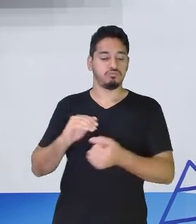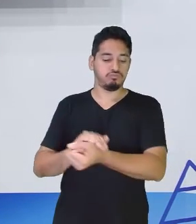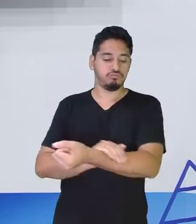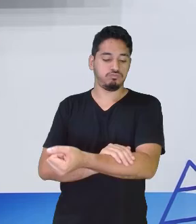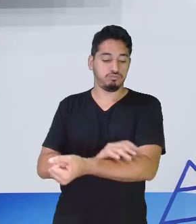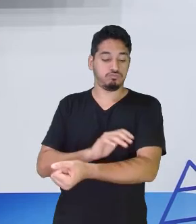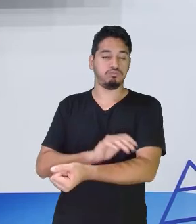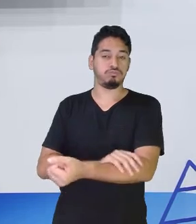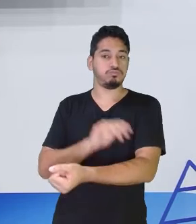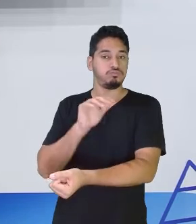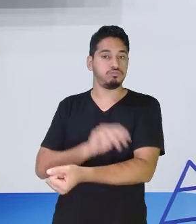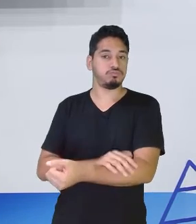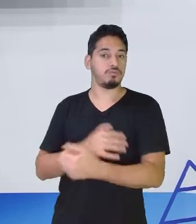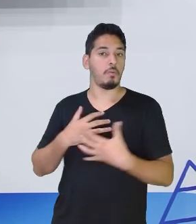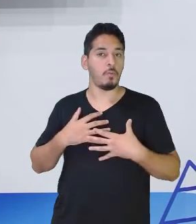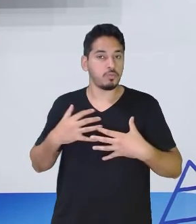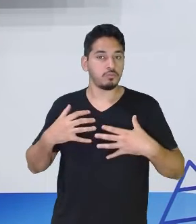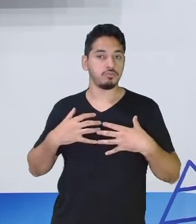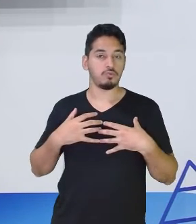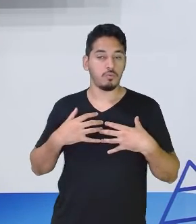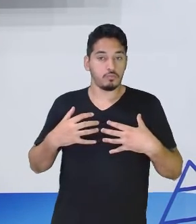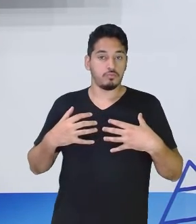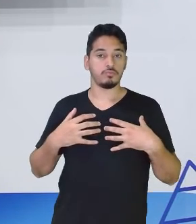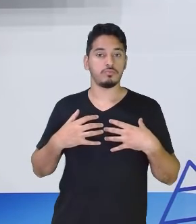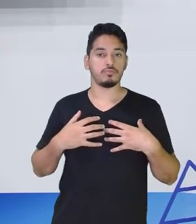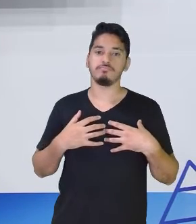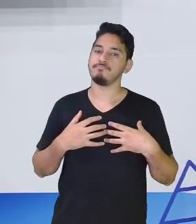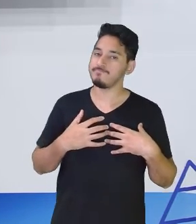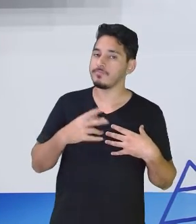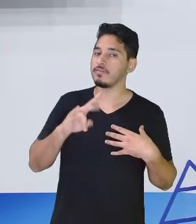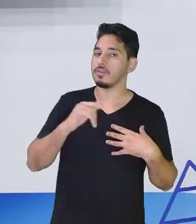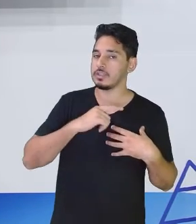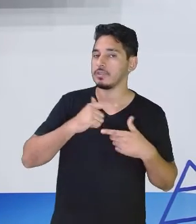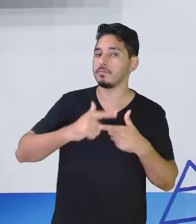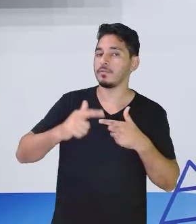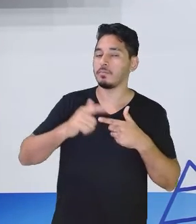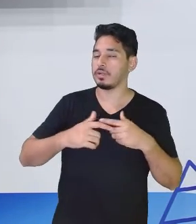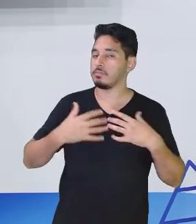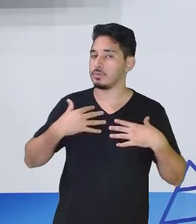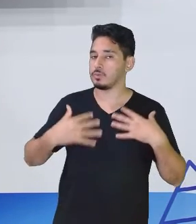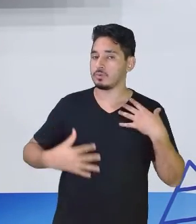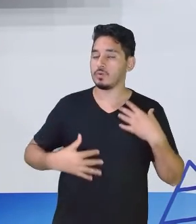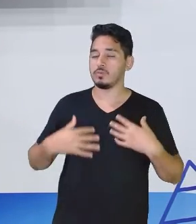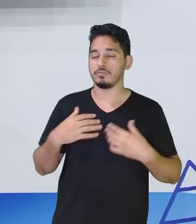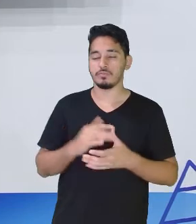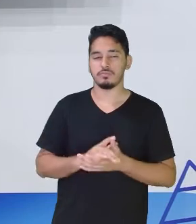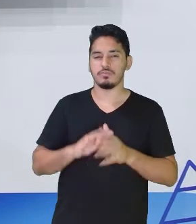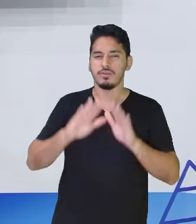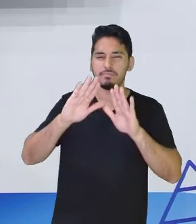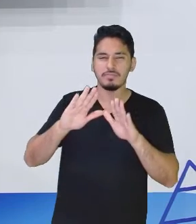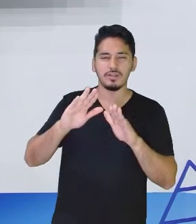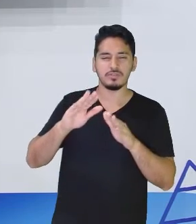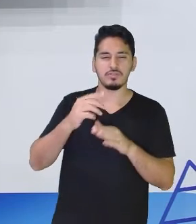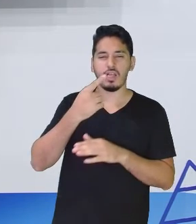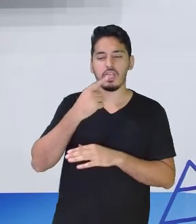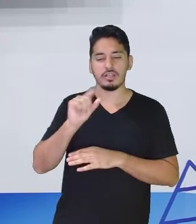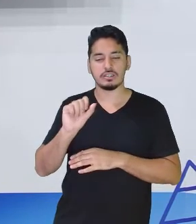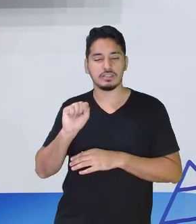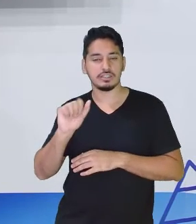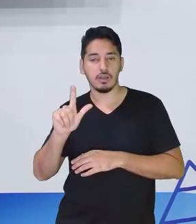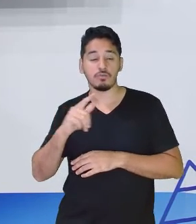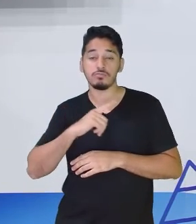a ter essa pressão alta e trazer mais complicações. Mas o sal tem o seu lado bom